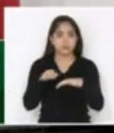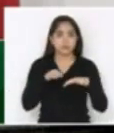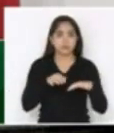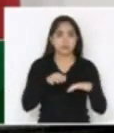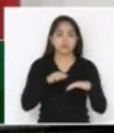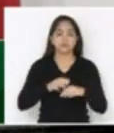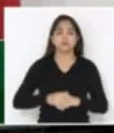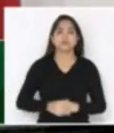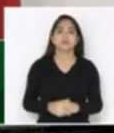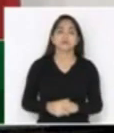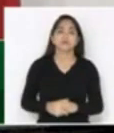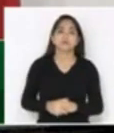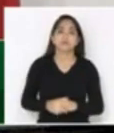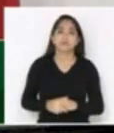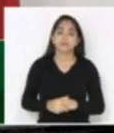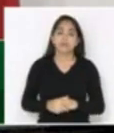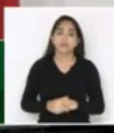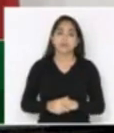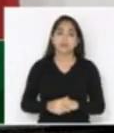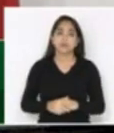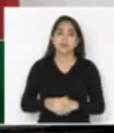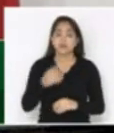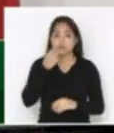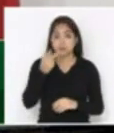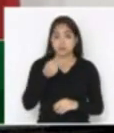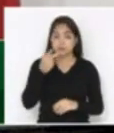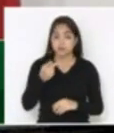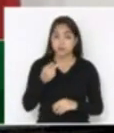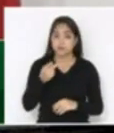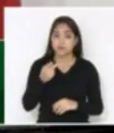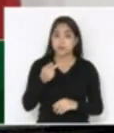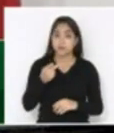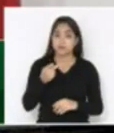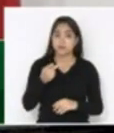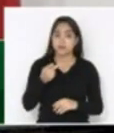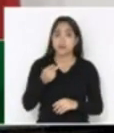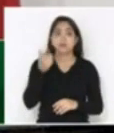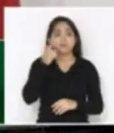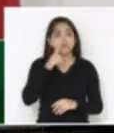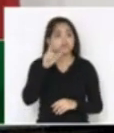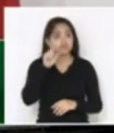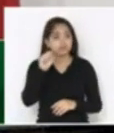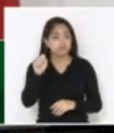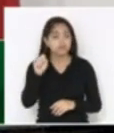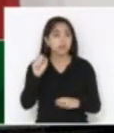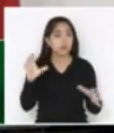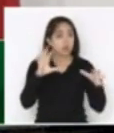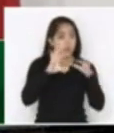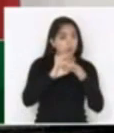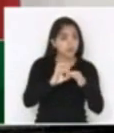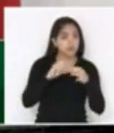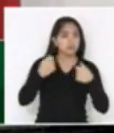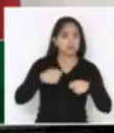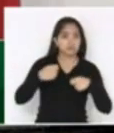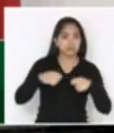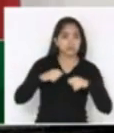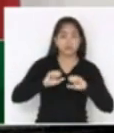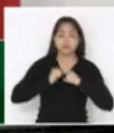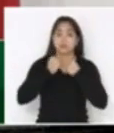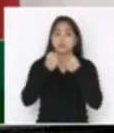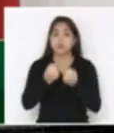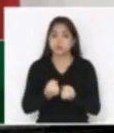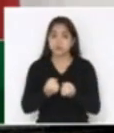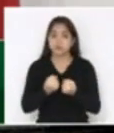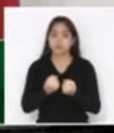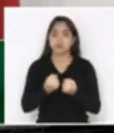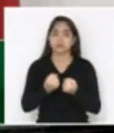Rio Carvão, e dizer para vocês que é assim que a gente conquista as coisas, com a união de esforço, empenho e